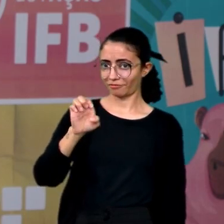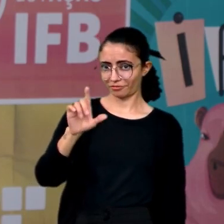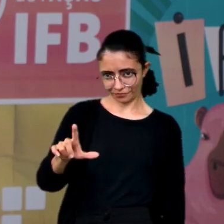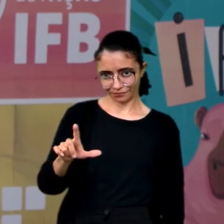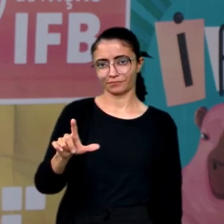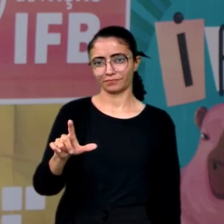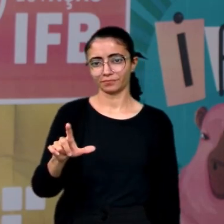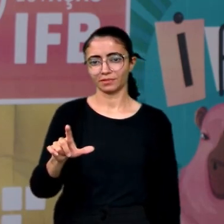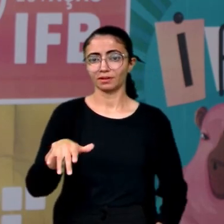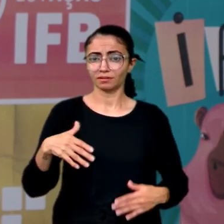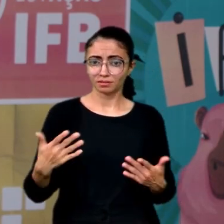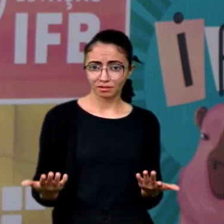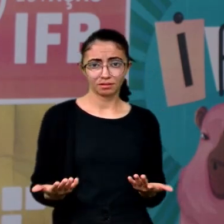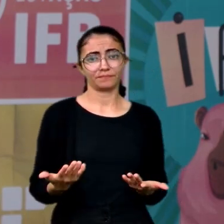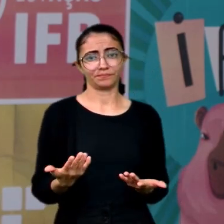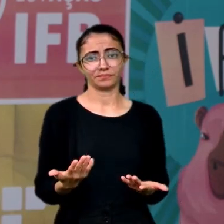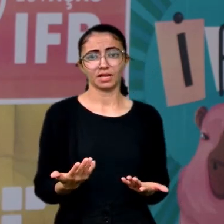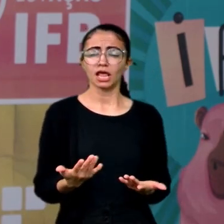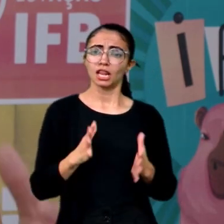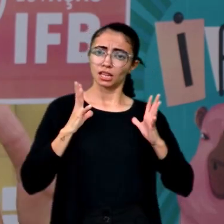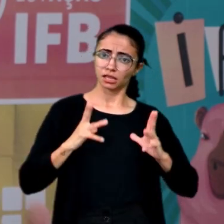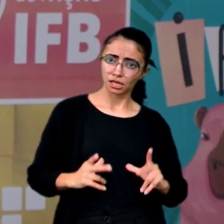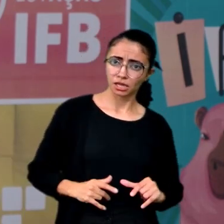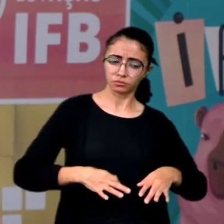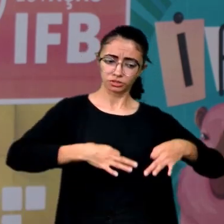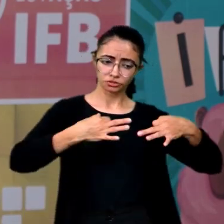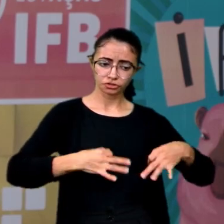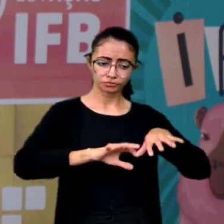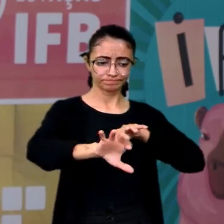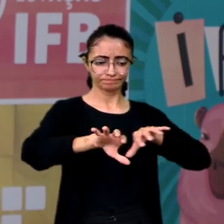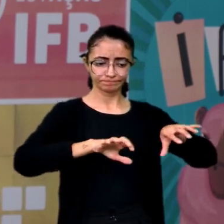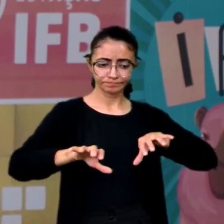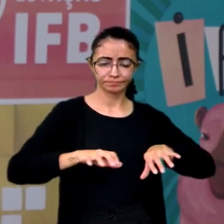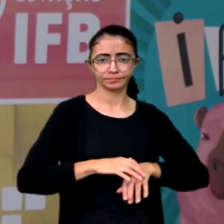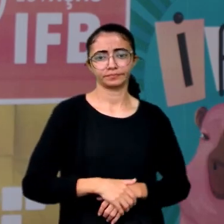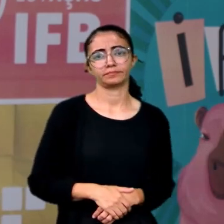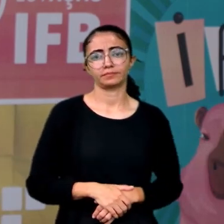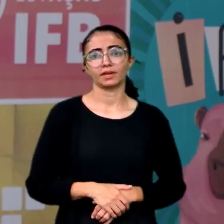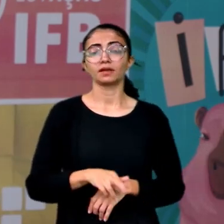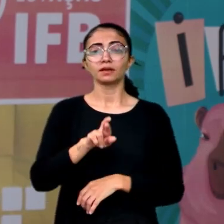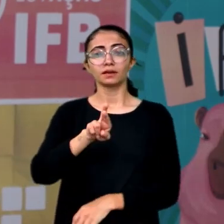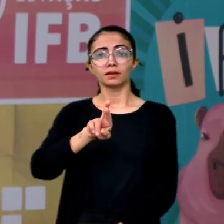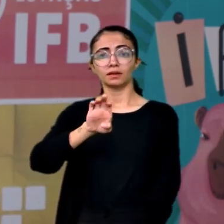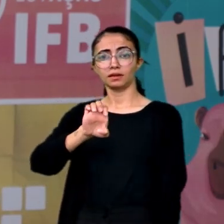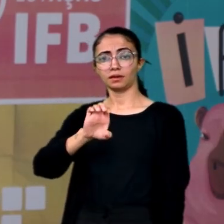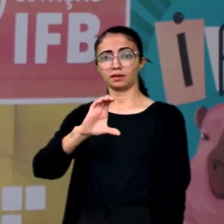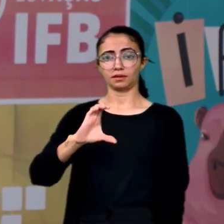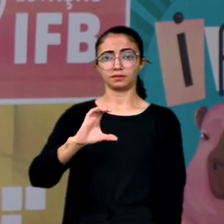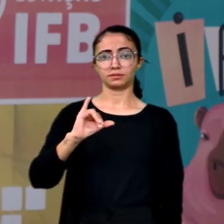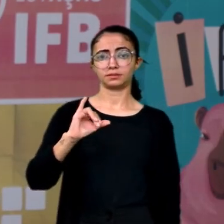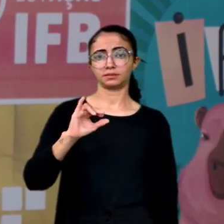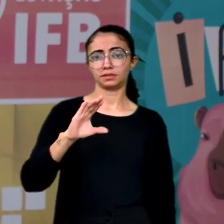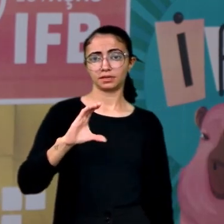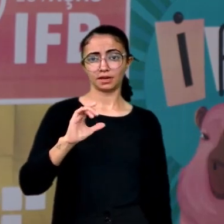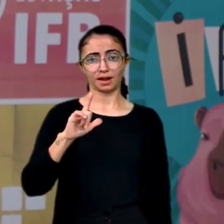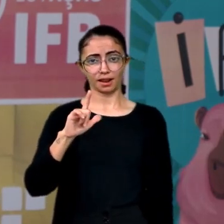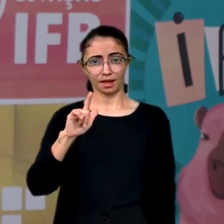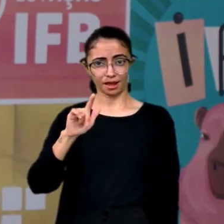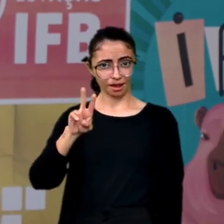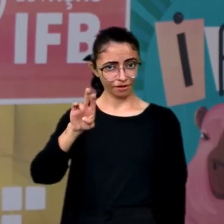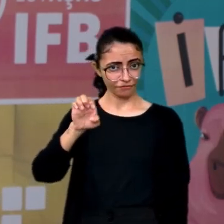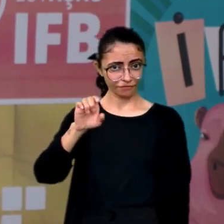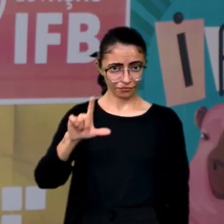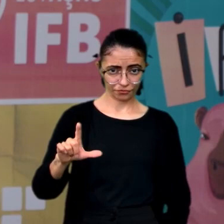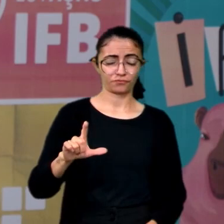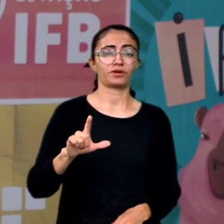outro, o catador também não. O reciclável, saco azul ou verde. O orgânico, se você quiser ser